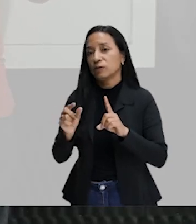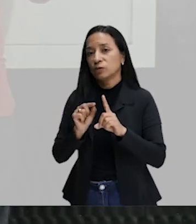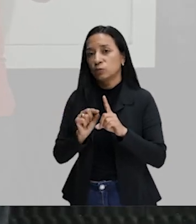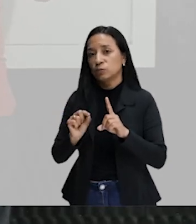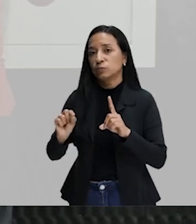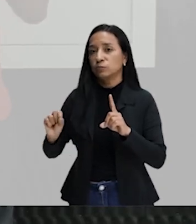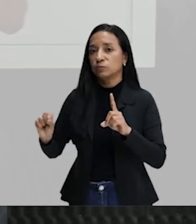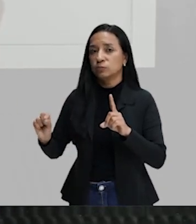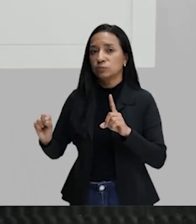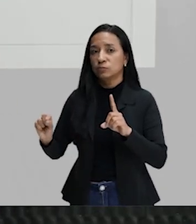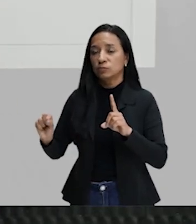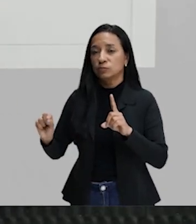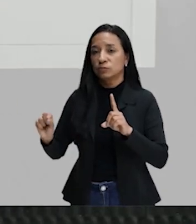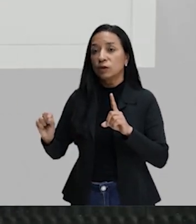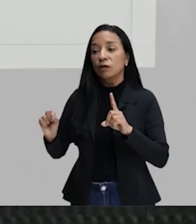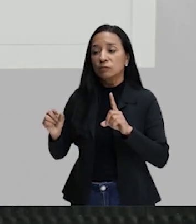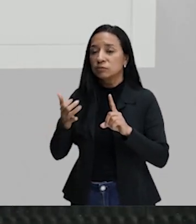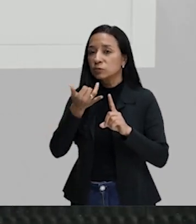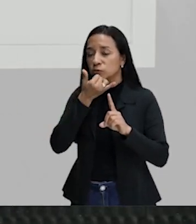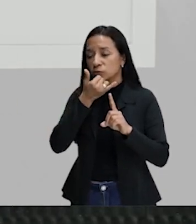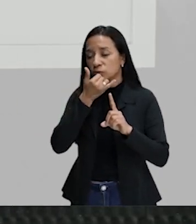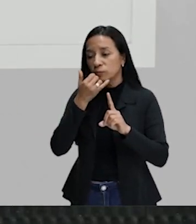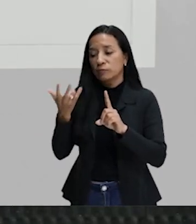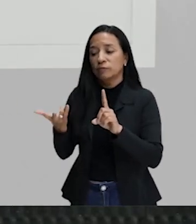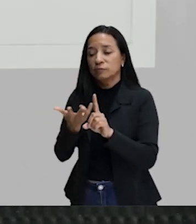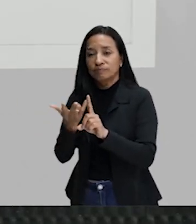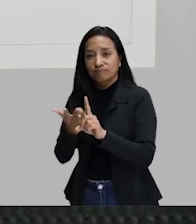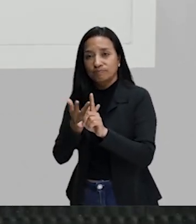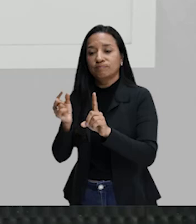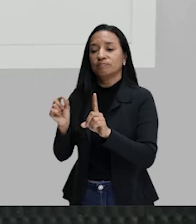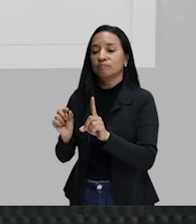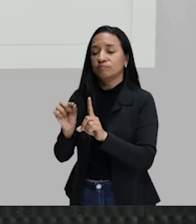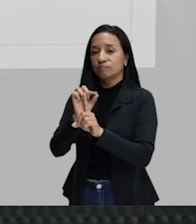Pronto. Então, agora a partícula, né, a carga, ela entra